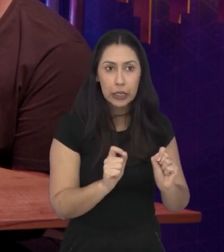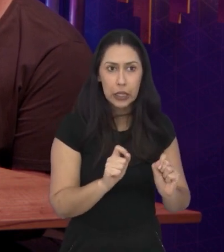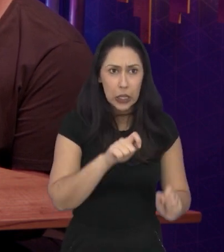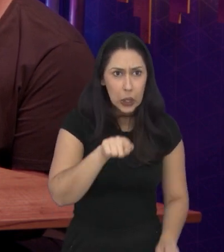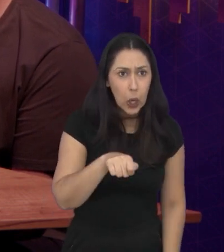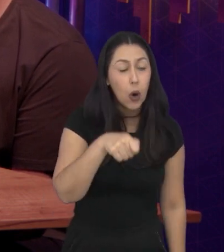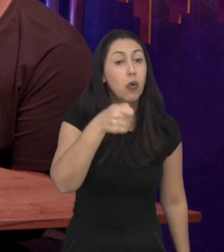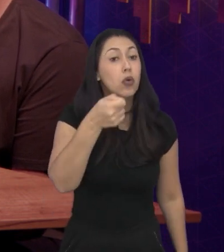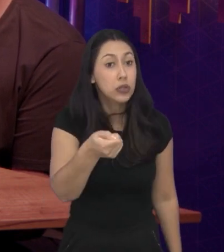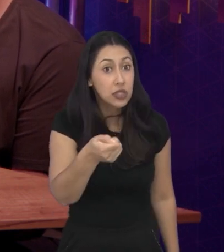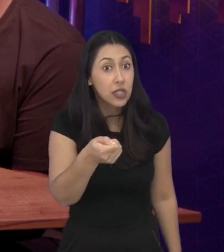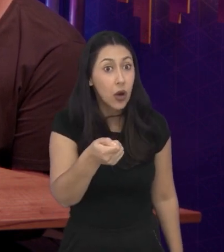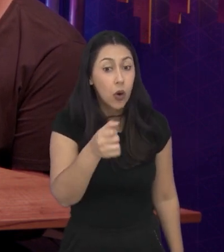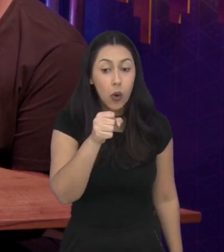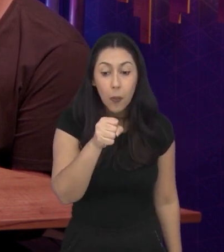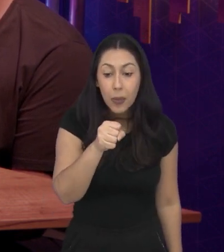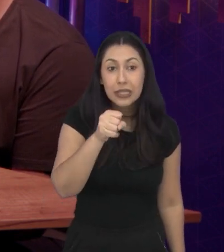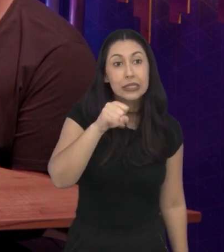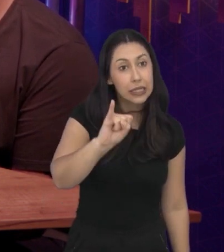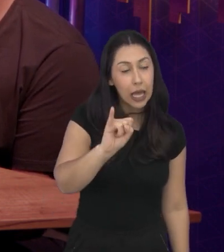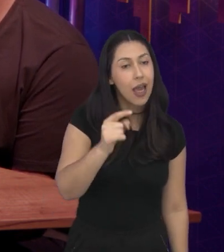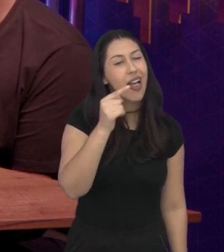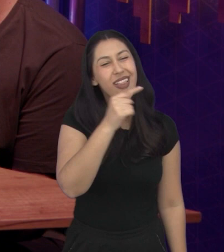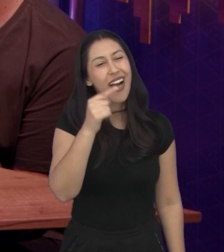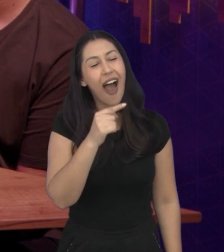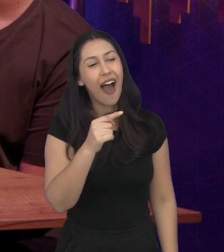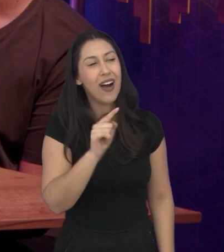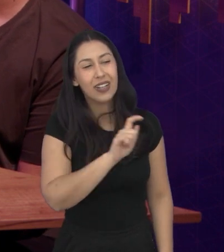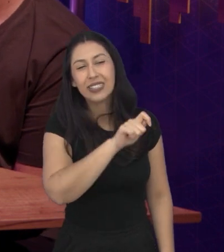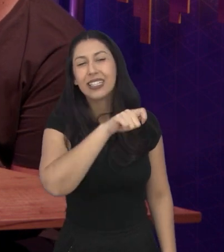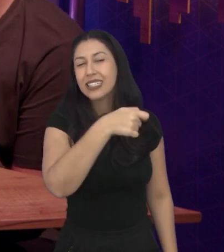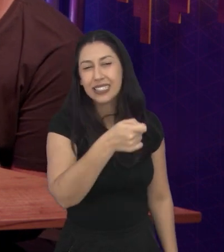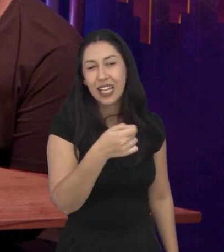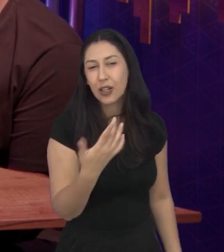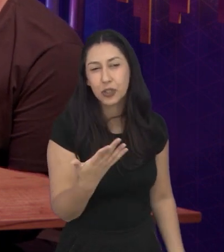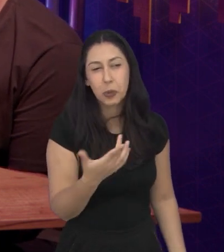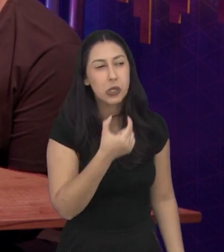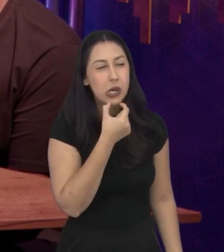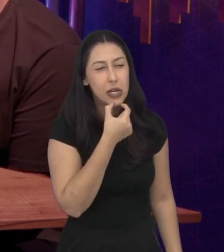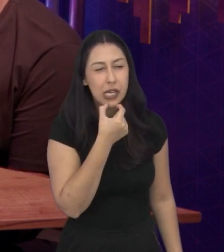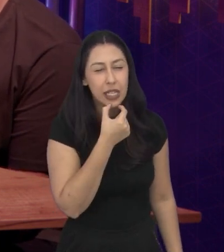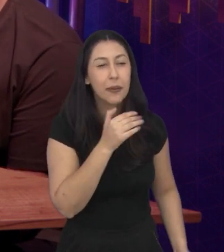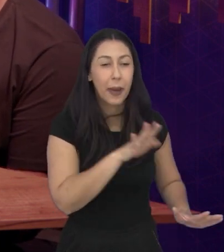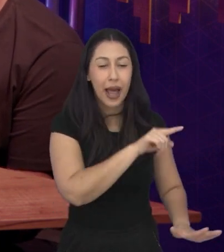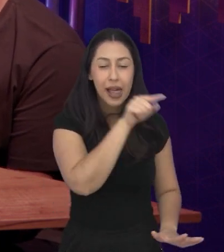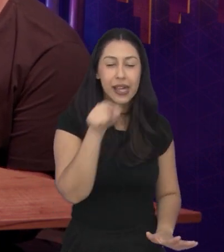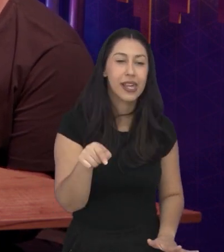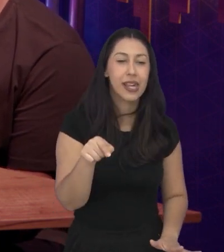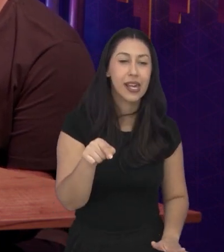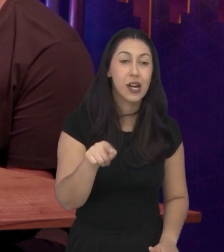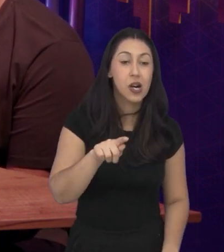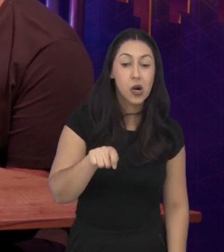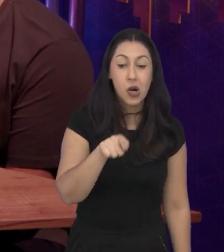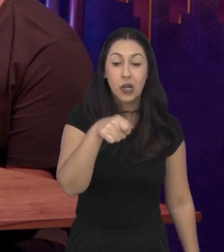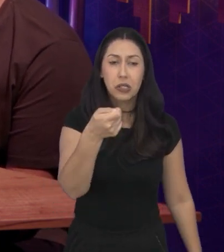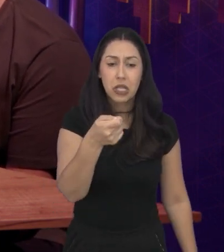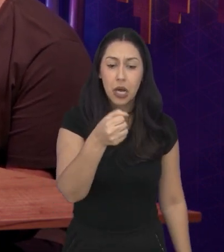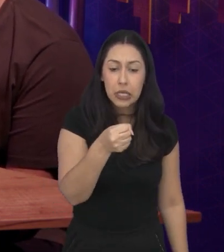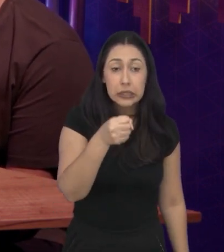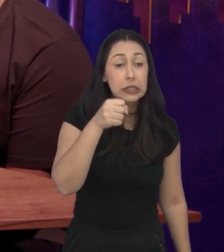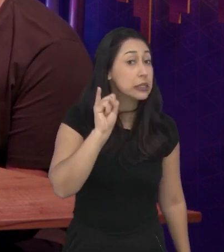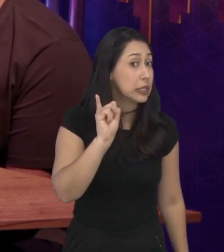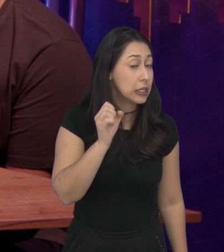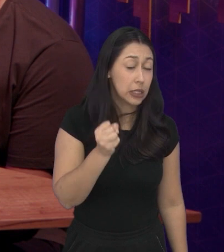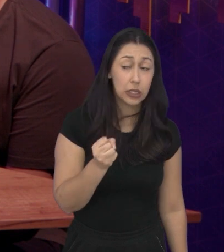e se, são, né, no original ela vai falar what if, né? Mas se a gente for traduzir aqui para o português,